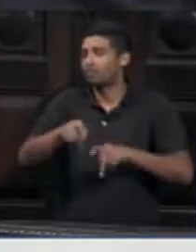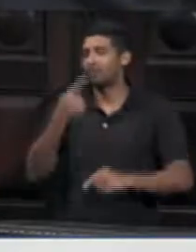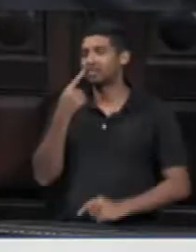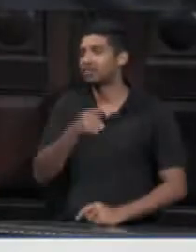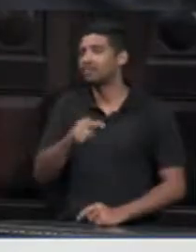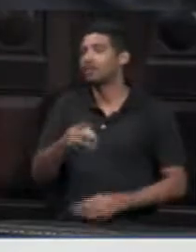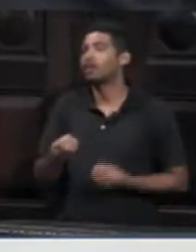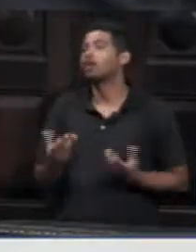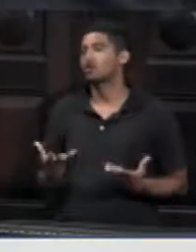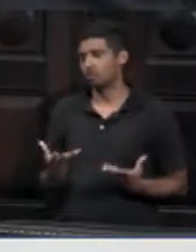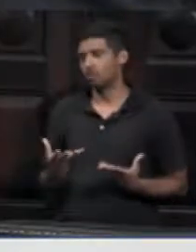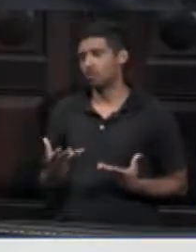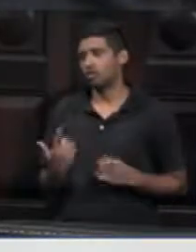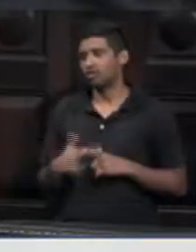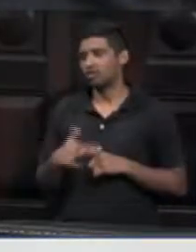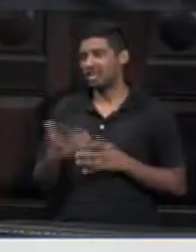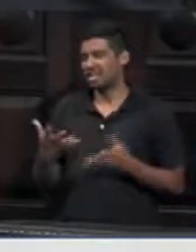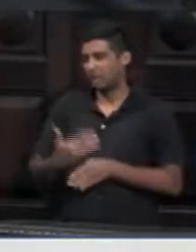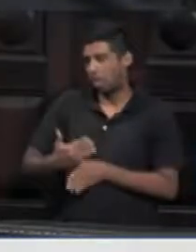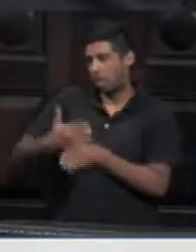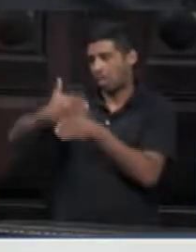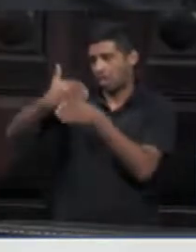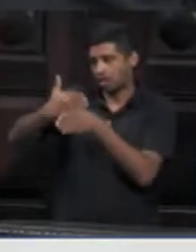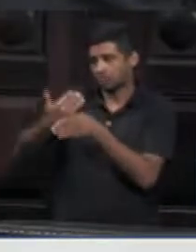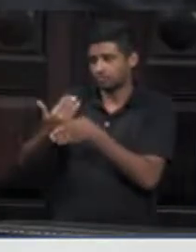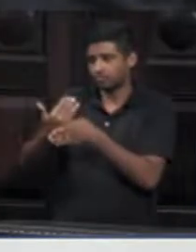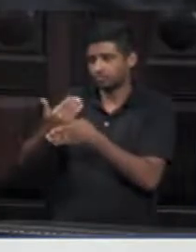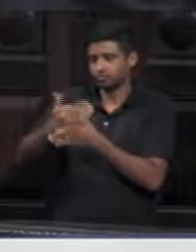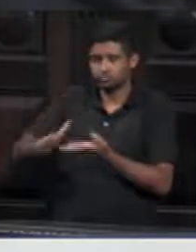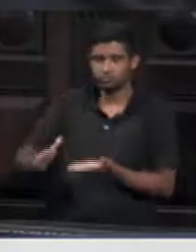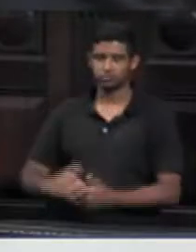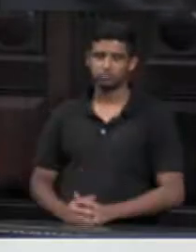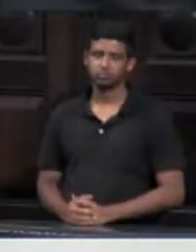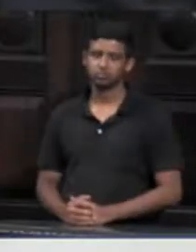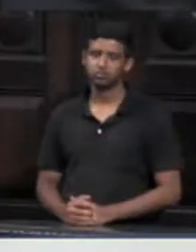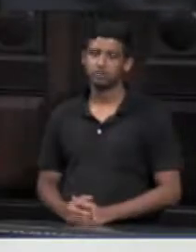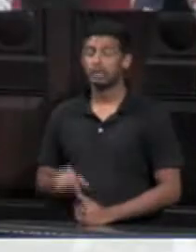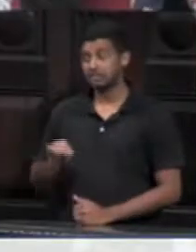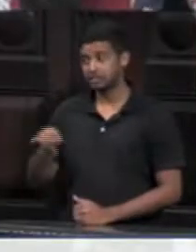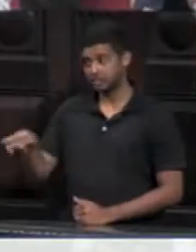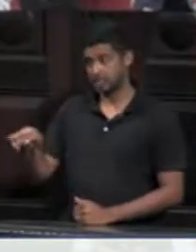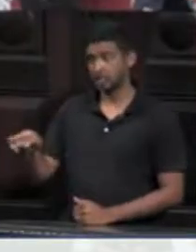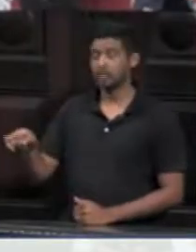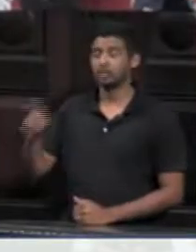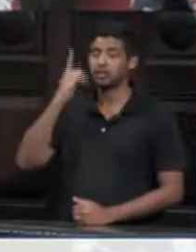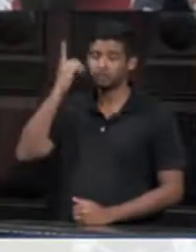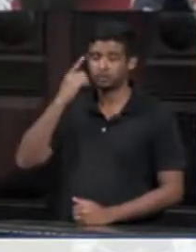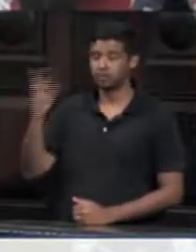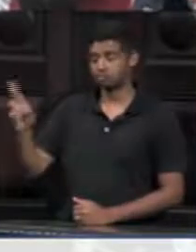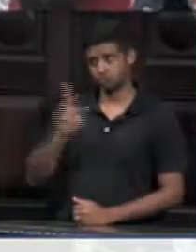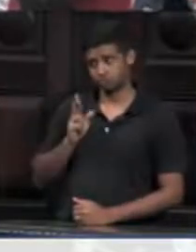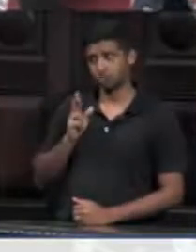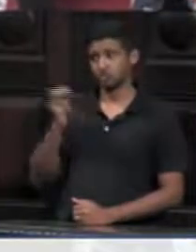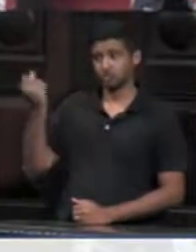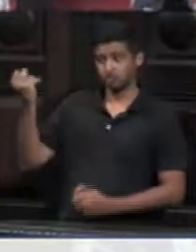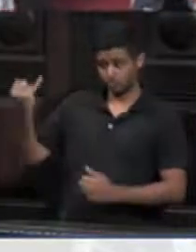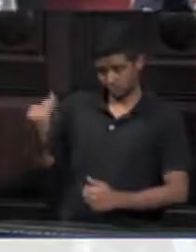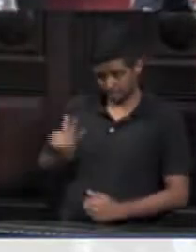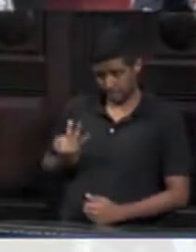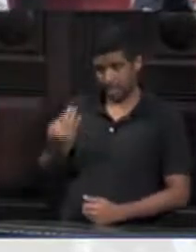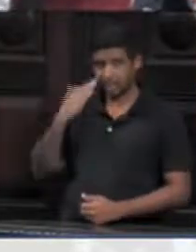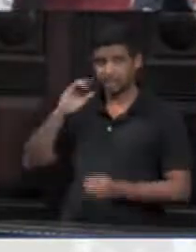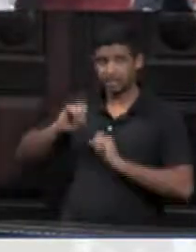que é antiga contra a barragem do Guapiaçu. Deputado Luiz Paulo, se puder me responder essa questão, eu voto com... Luiz Paulo reclama